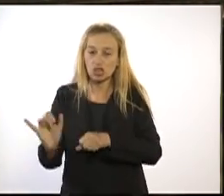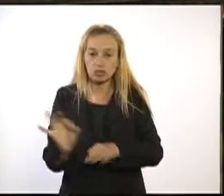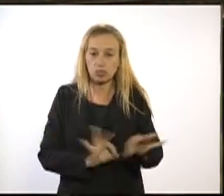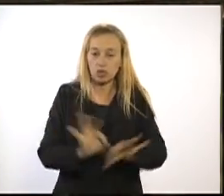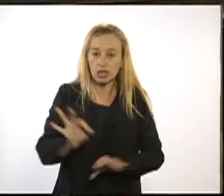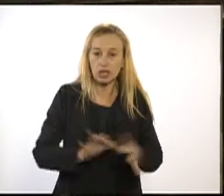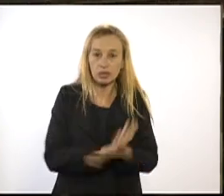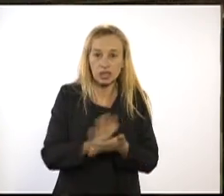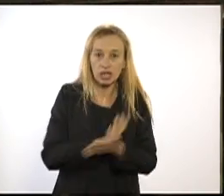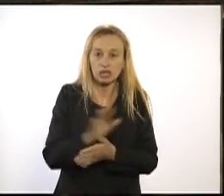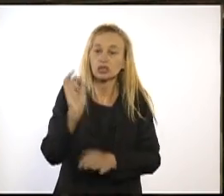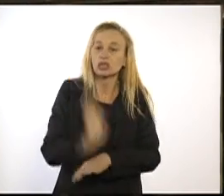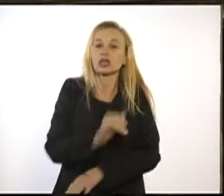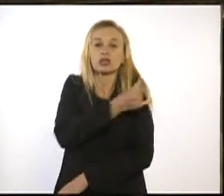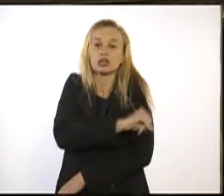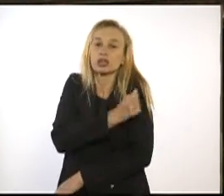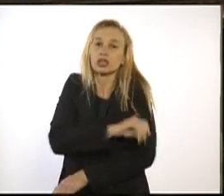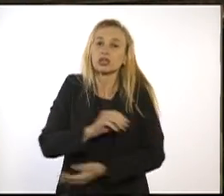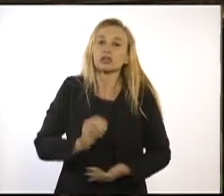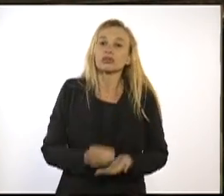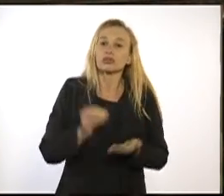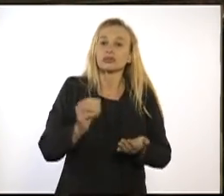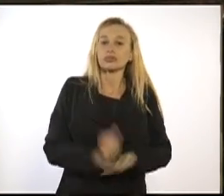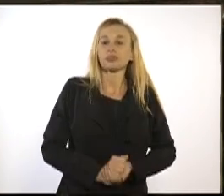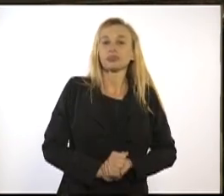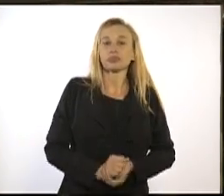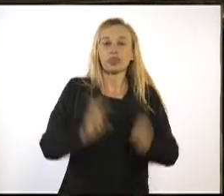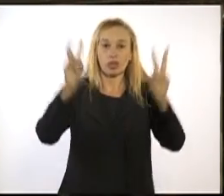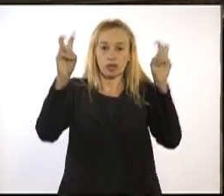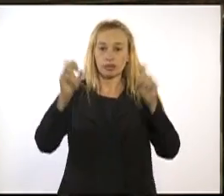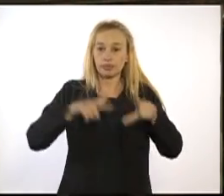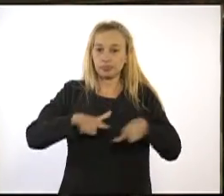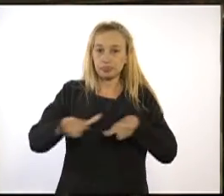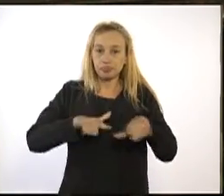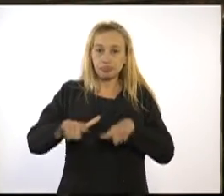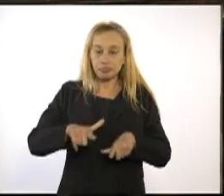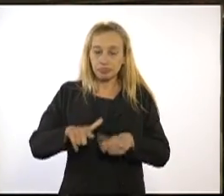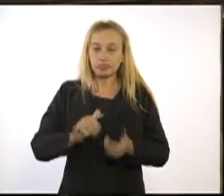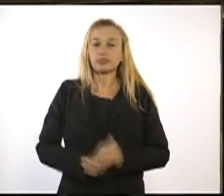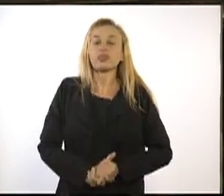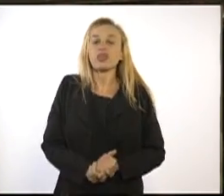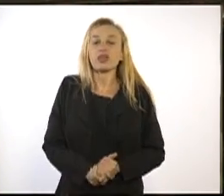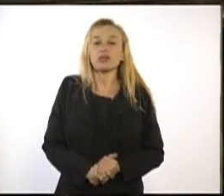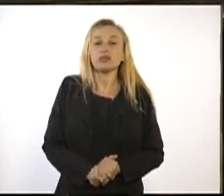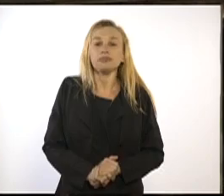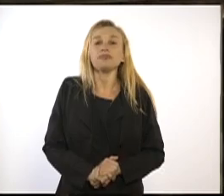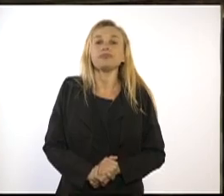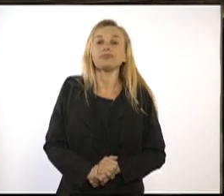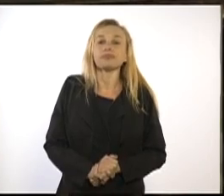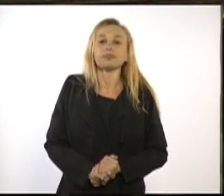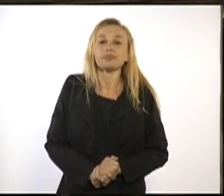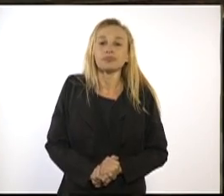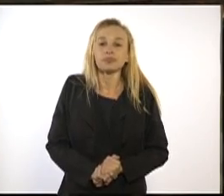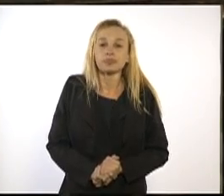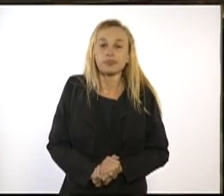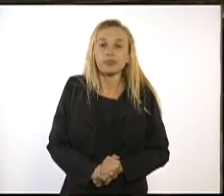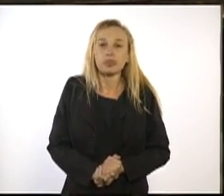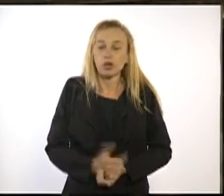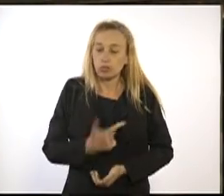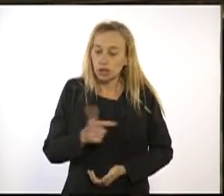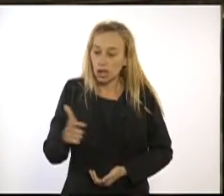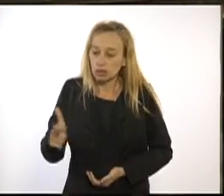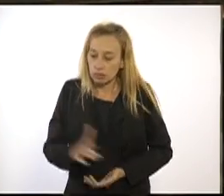Janeiro, com a geração de emprego e renda. Não há trabalho, não há uma